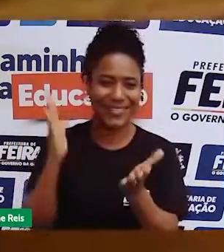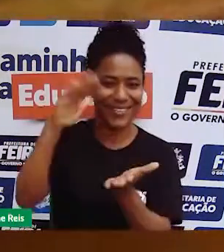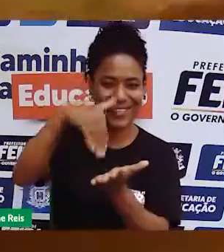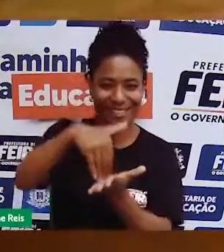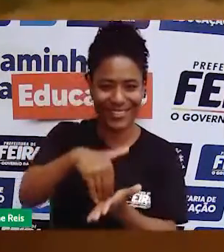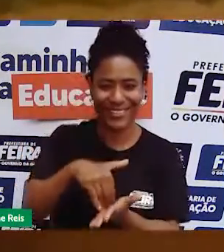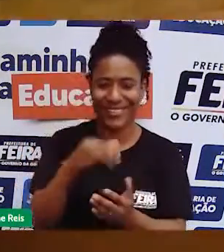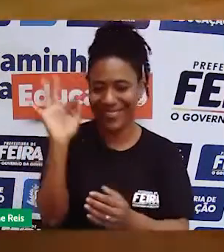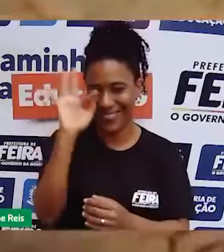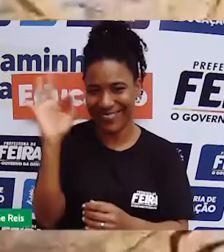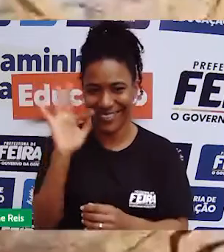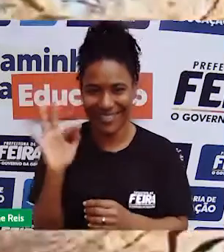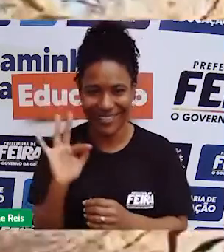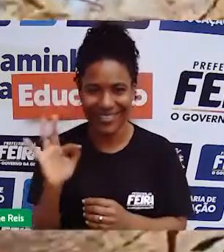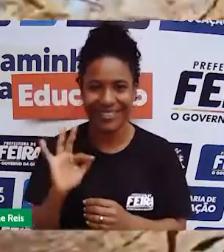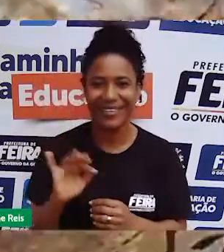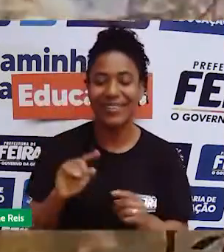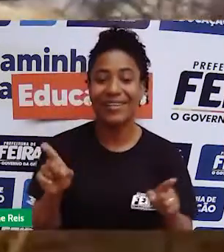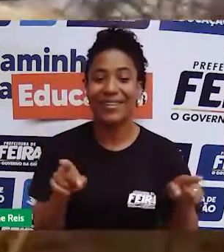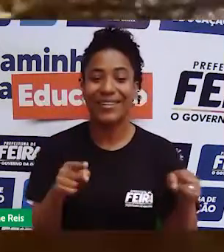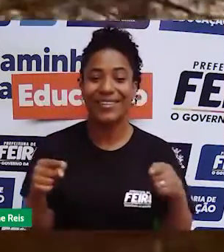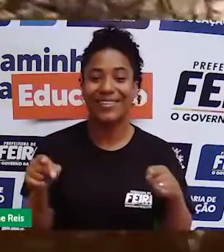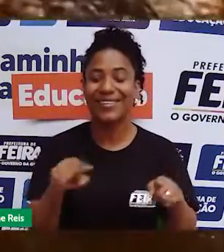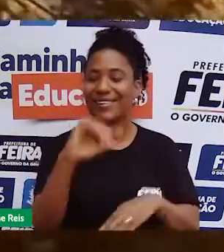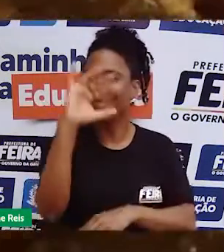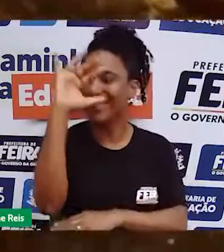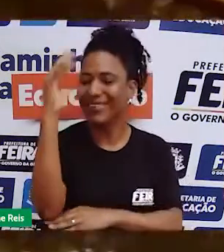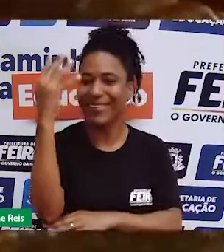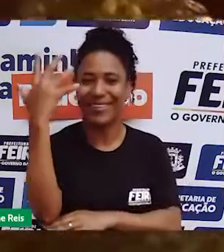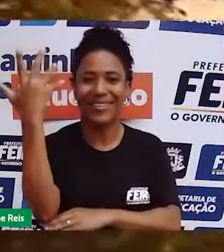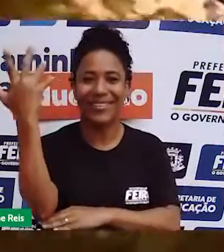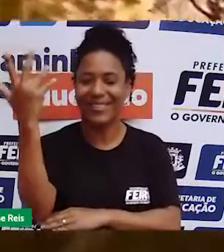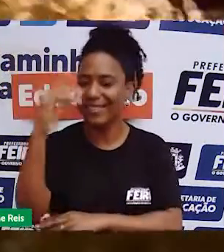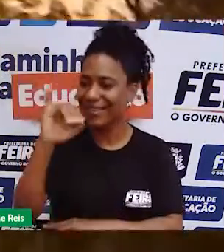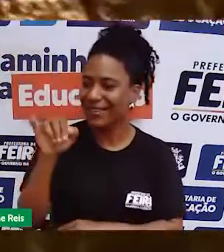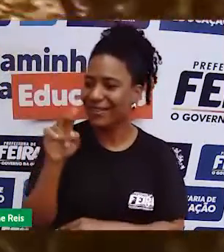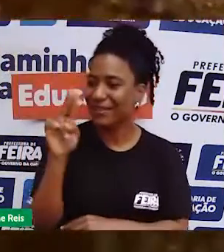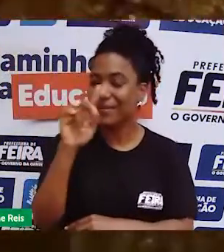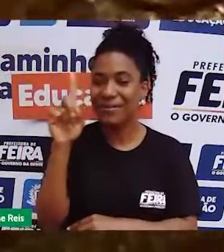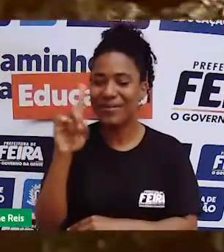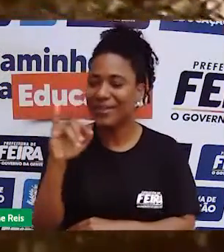Juazeiro, Juazeiro, me responda por favor.